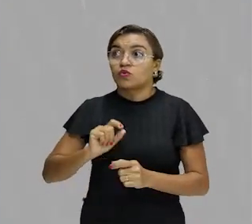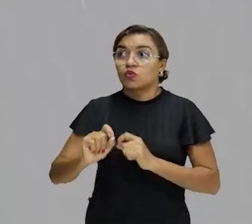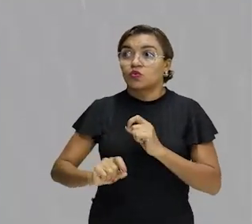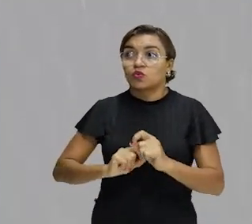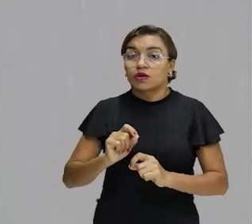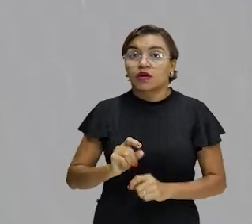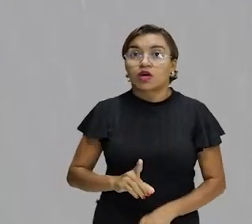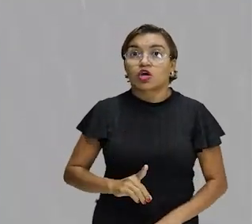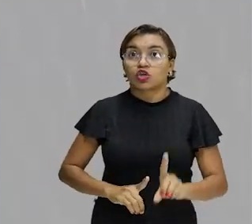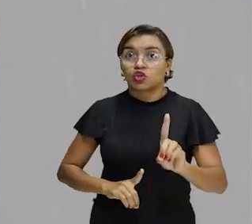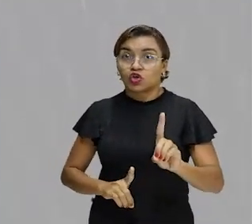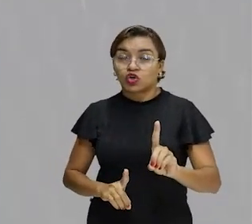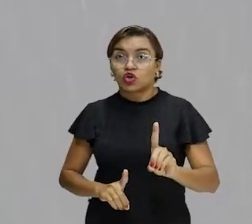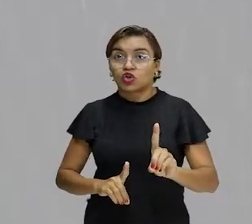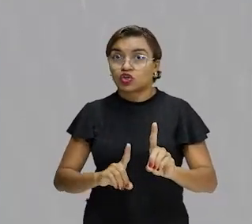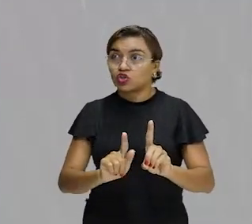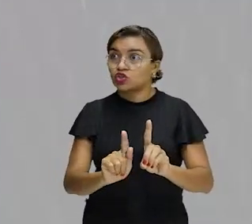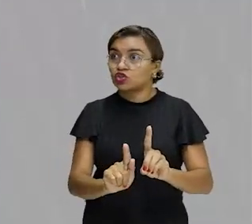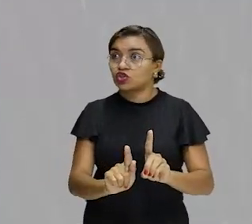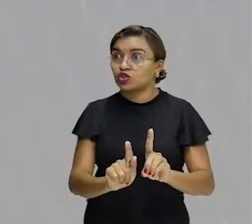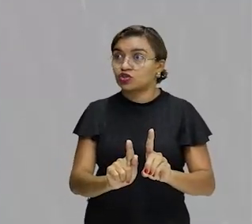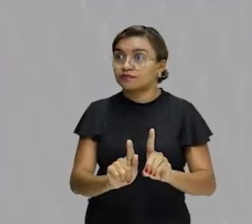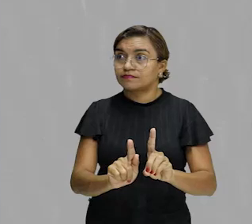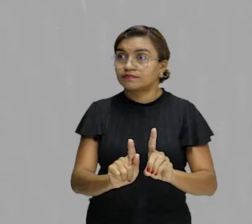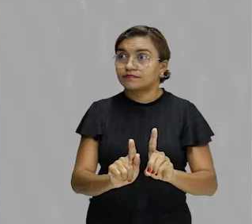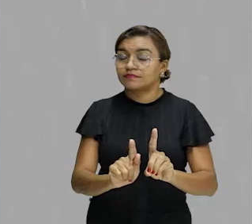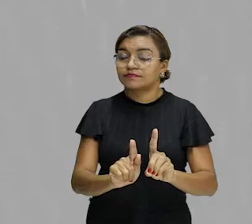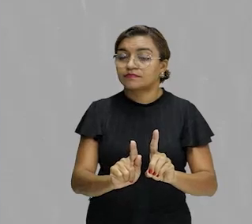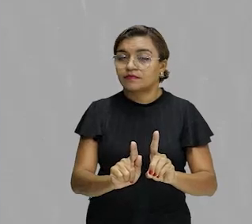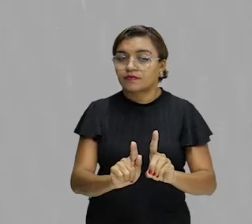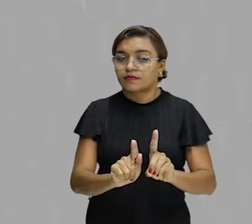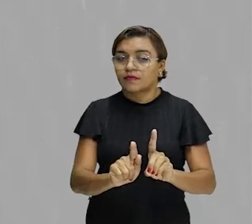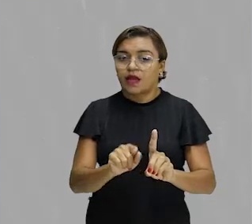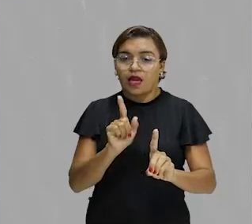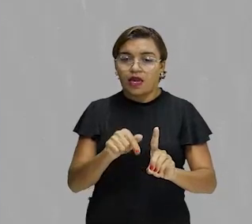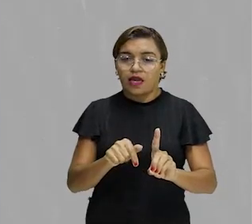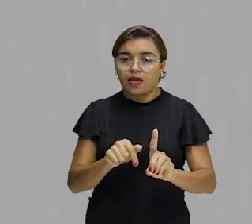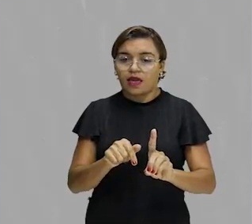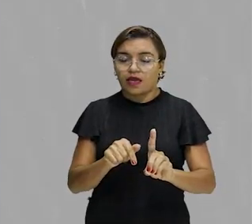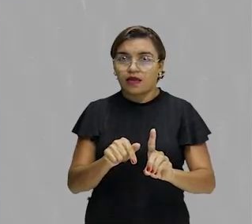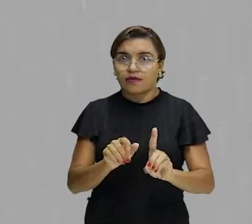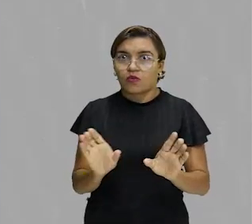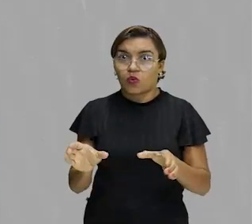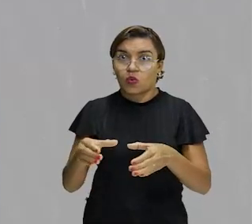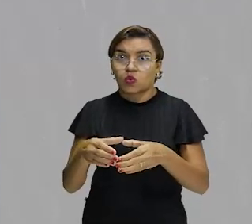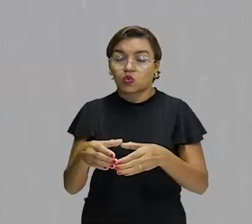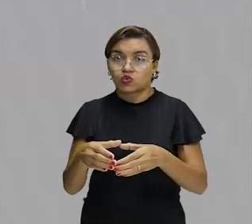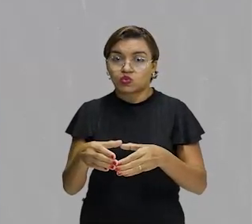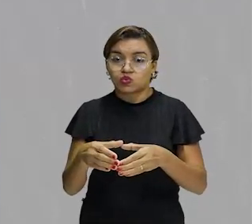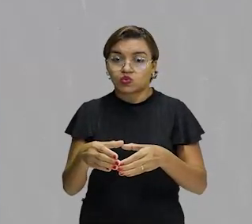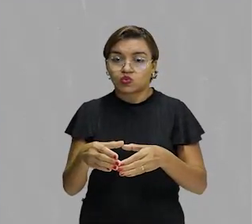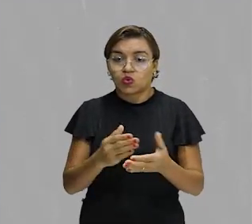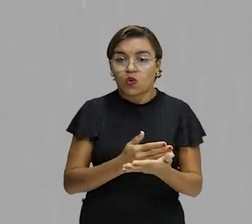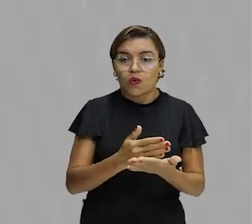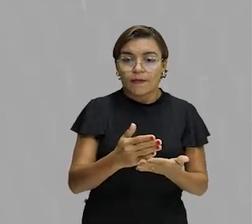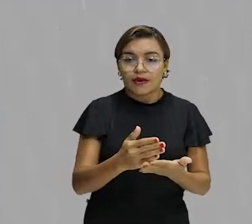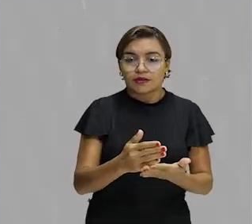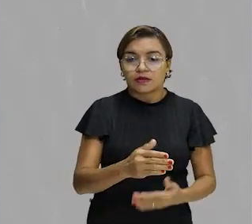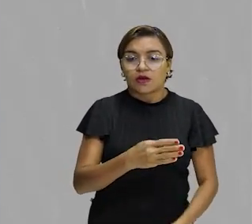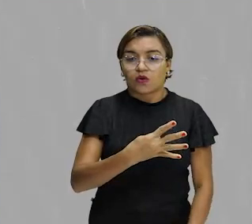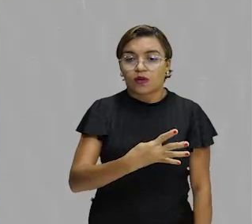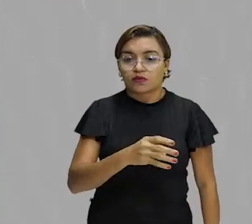vai no 3. Perceba que todo o tempo essa análise que eu estou fazendo aqui, ó, eu estou trabalhando nesse segundo diagrama, tá? E